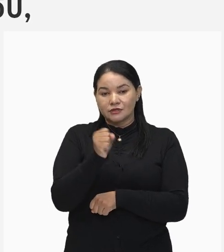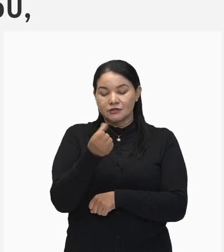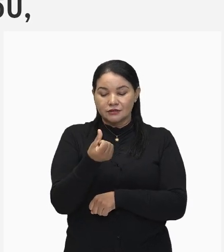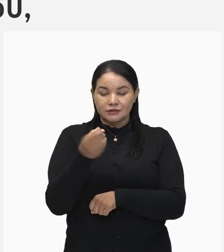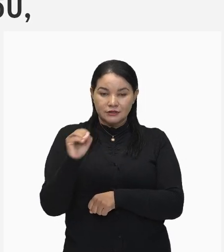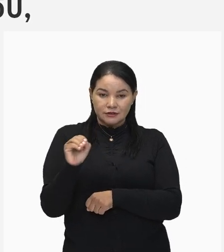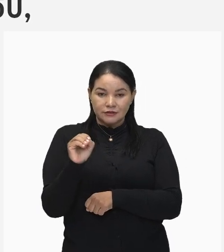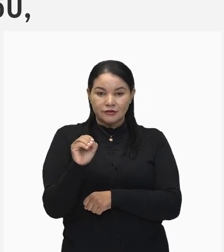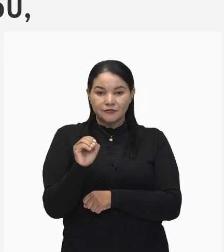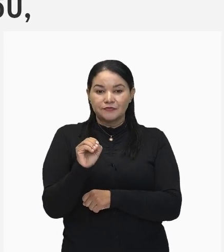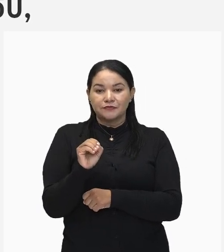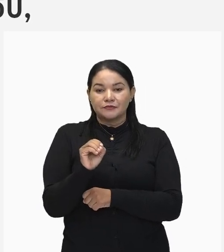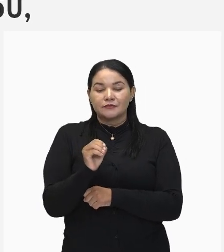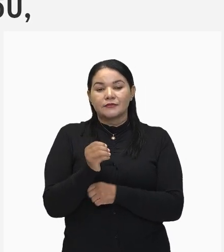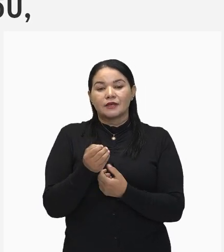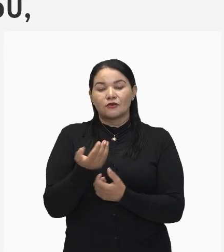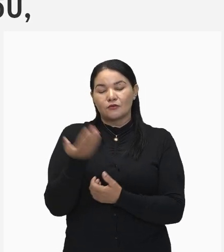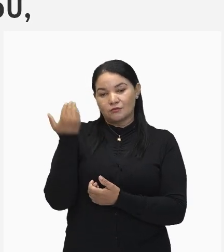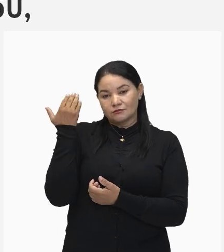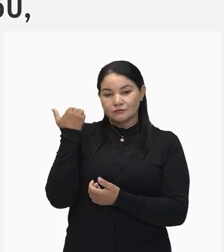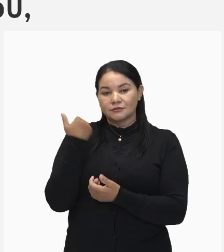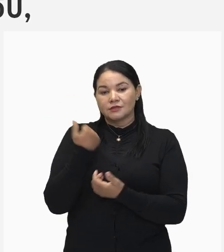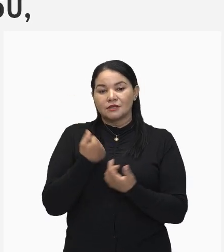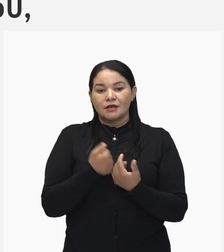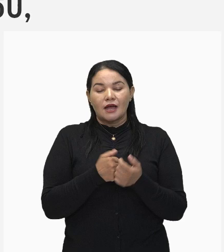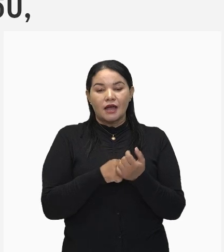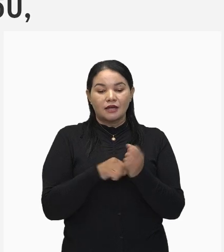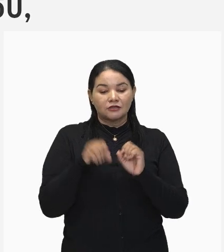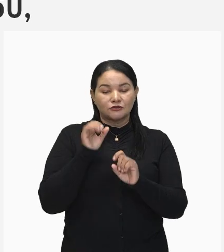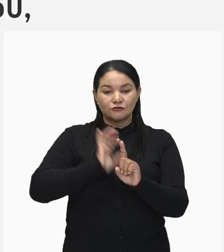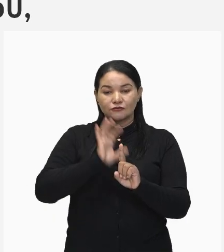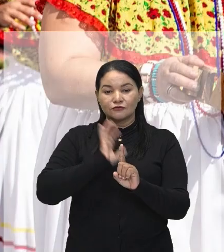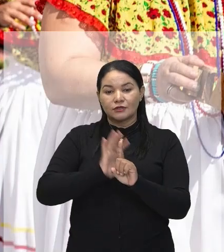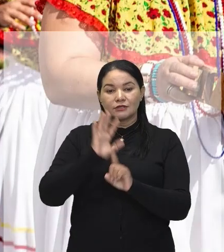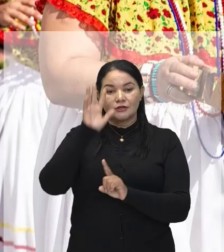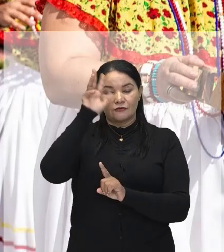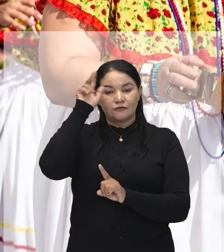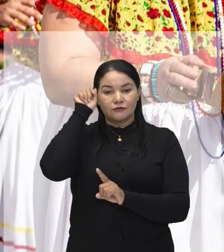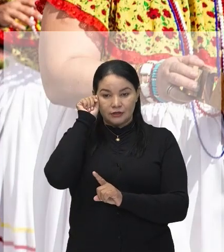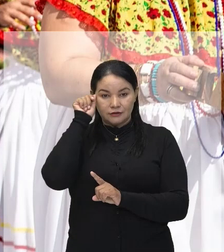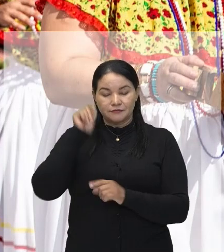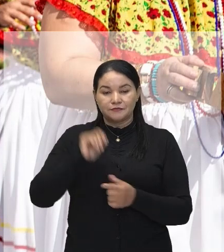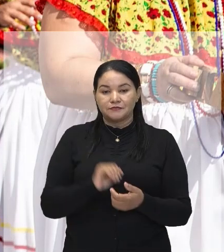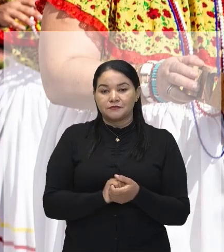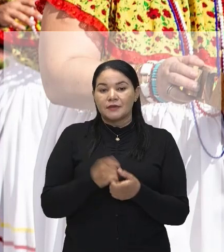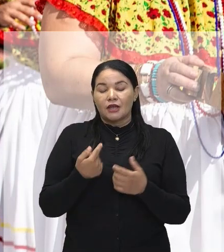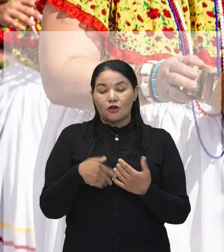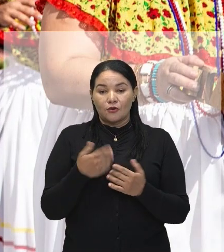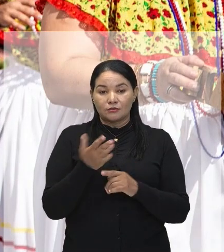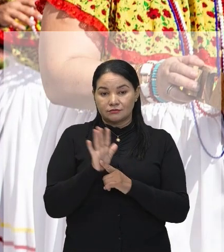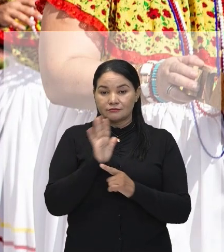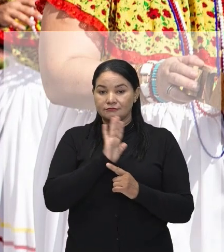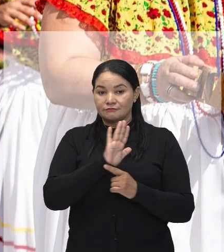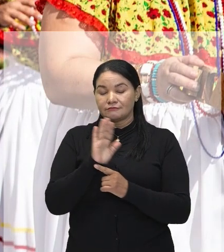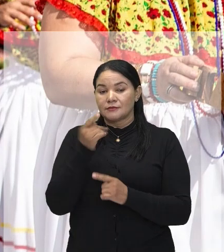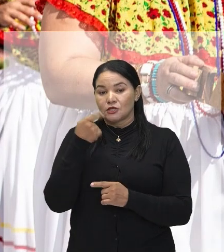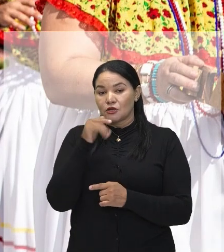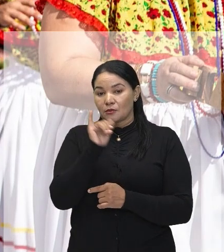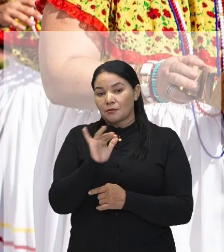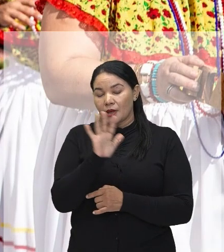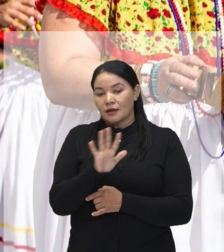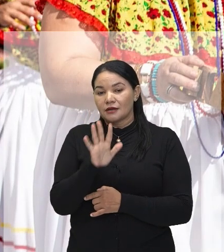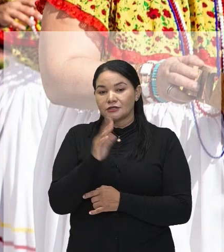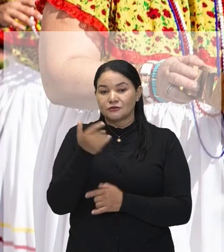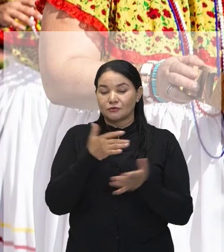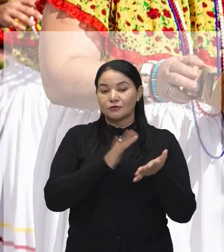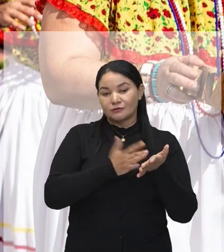1860, com notável influência africana. E a gente vai mostrar para vocês uma imagem desse